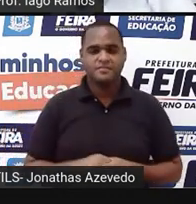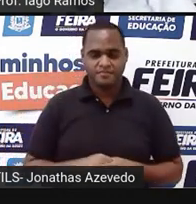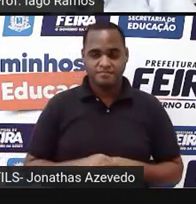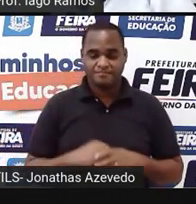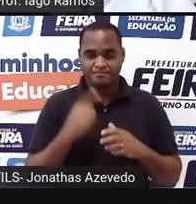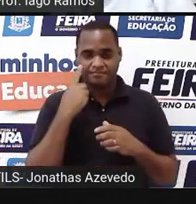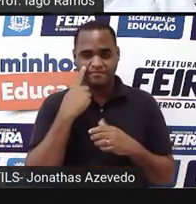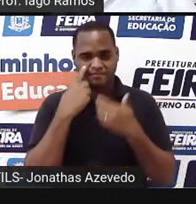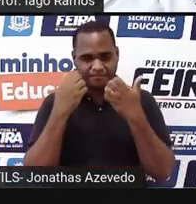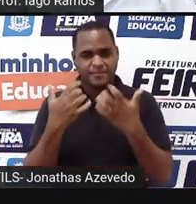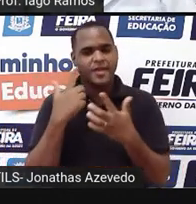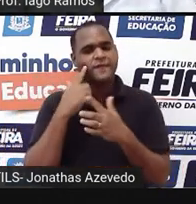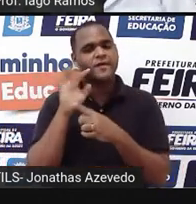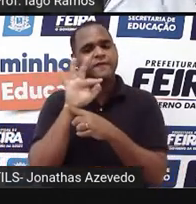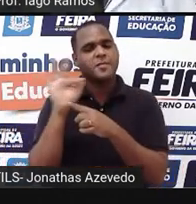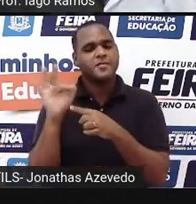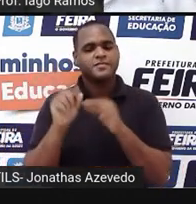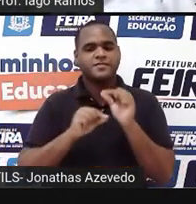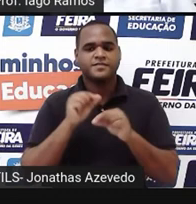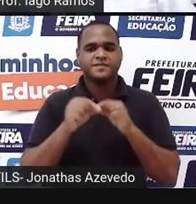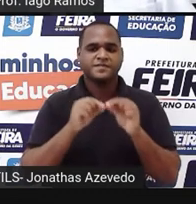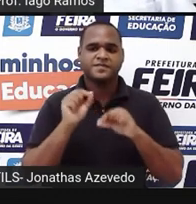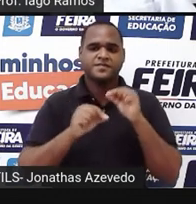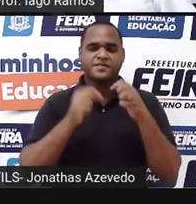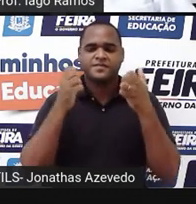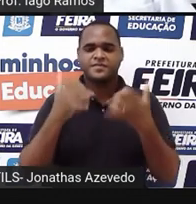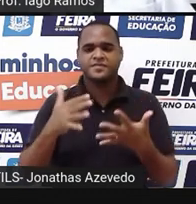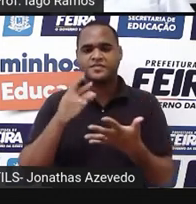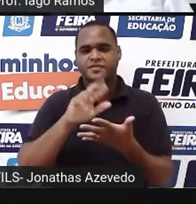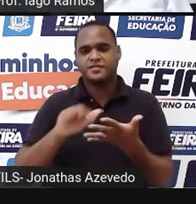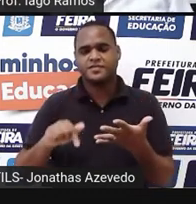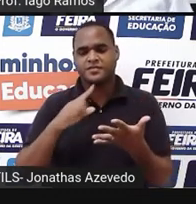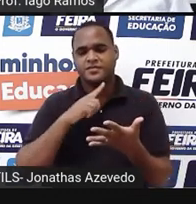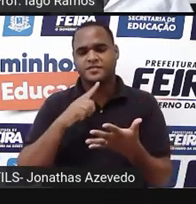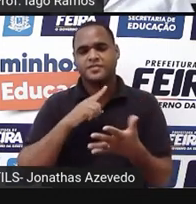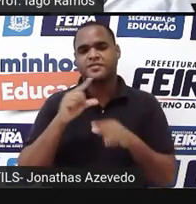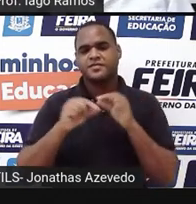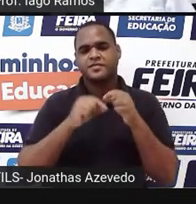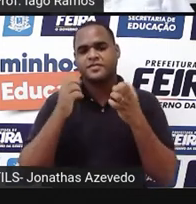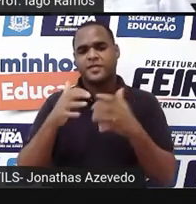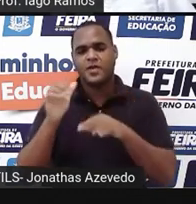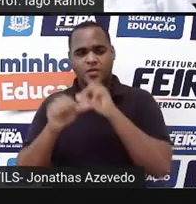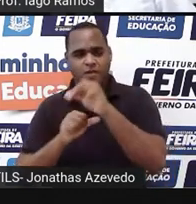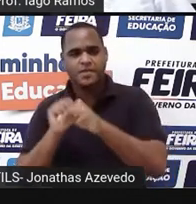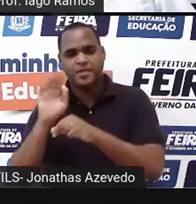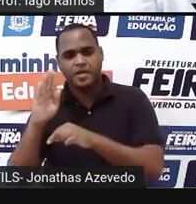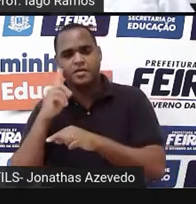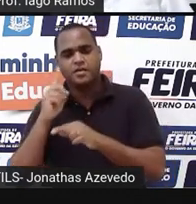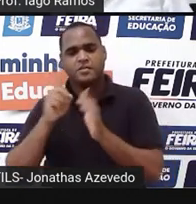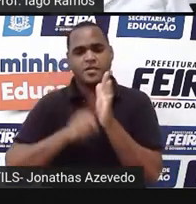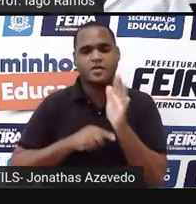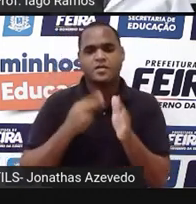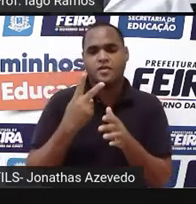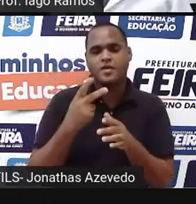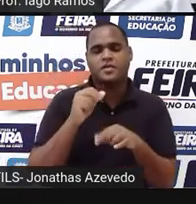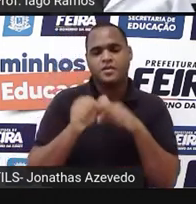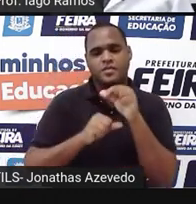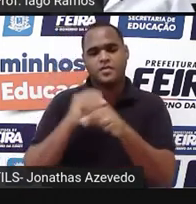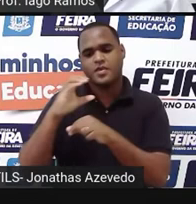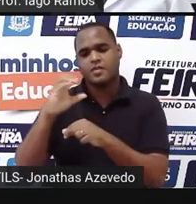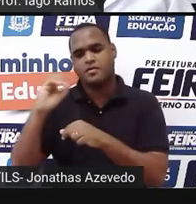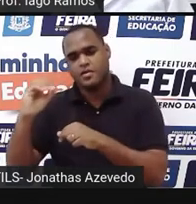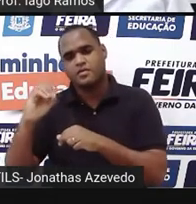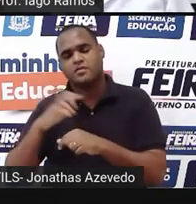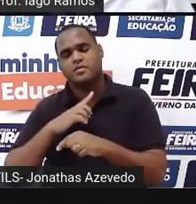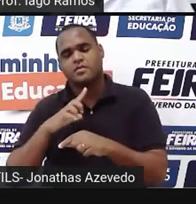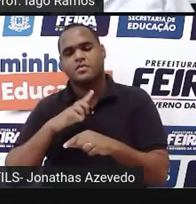na fórmula. E onde tiver A, eu troco por 4. Onde tiver B, eu troco por menos 2. Onde tiver C, eu troco por